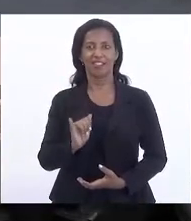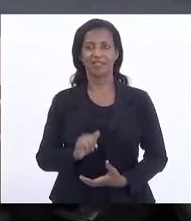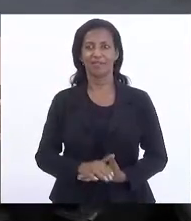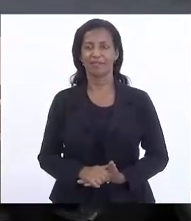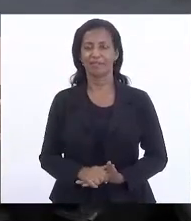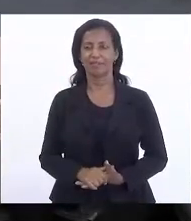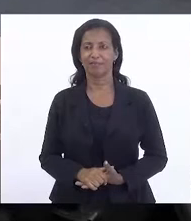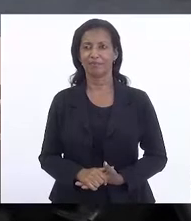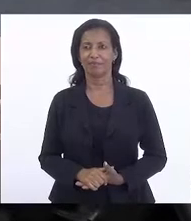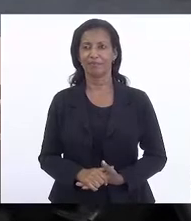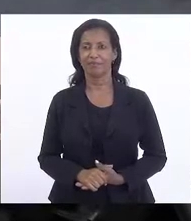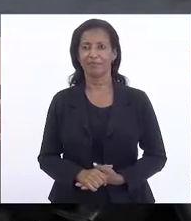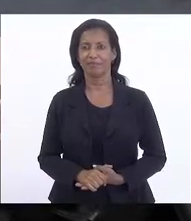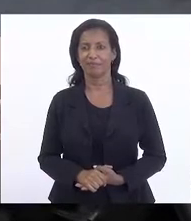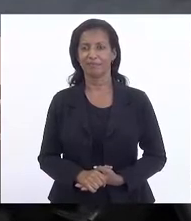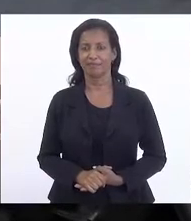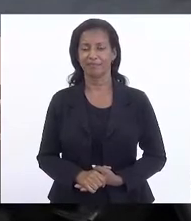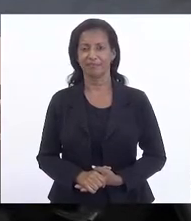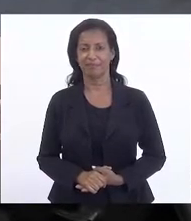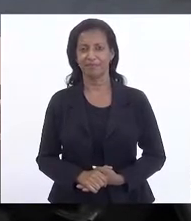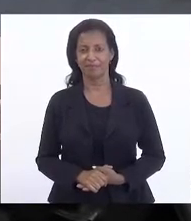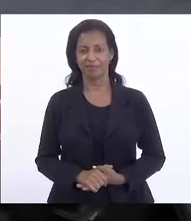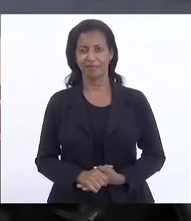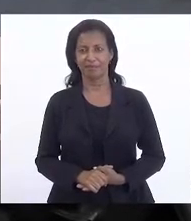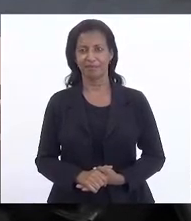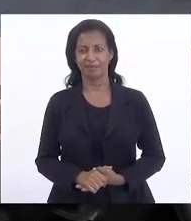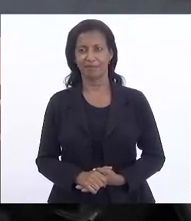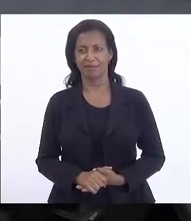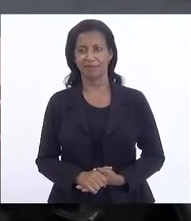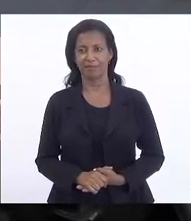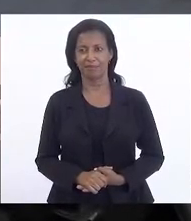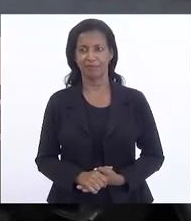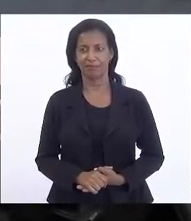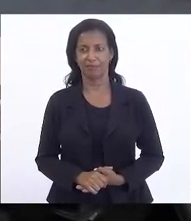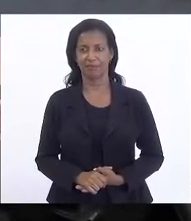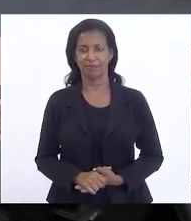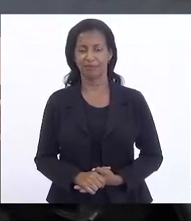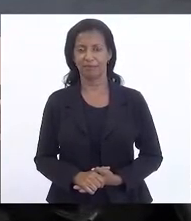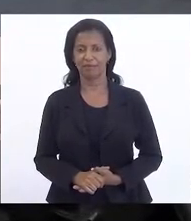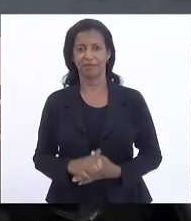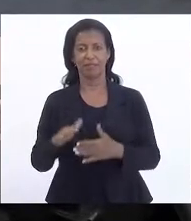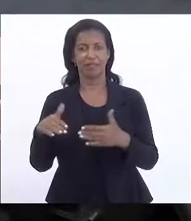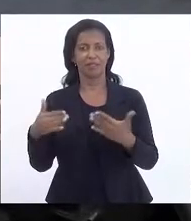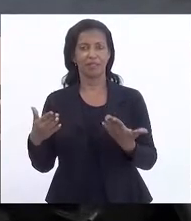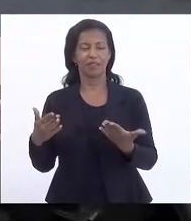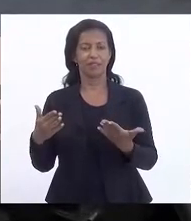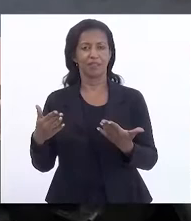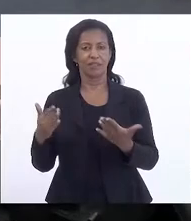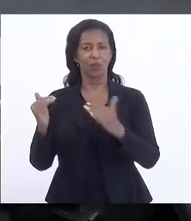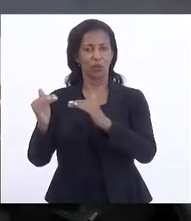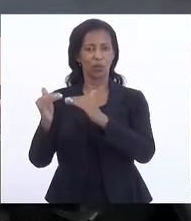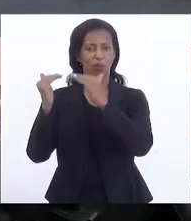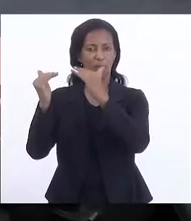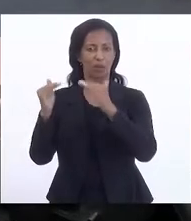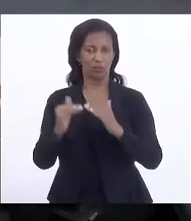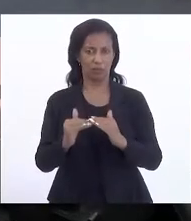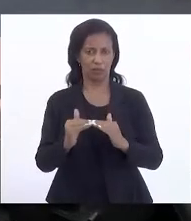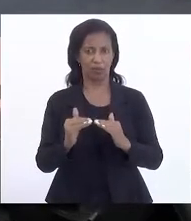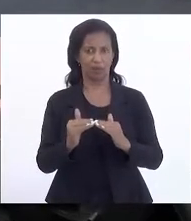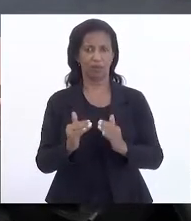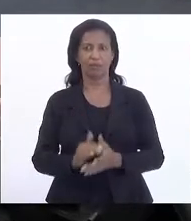Ok. O Valdeque está na área. Por favor. Senhor presidente, no mérito favorável.